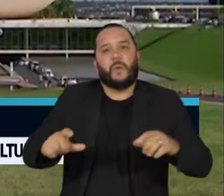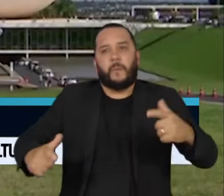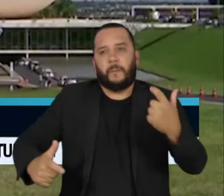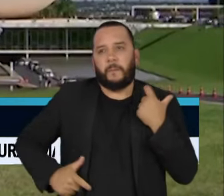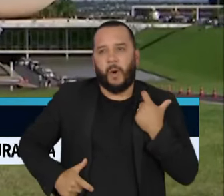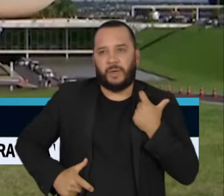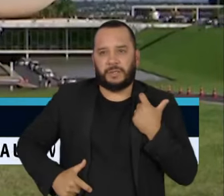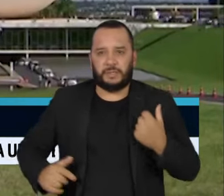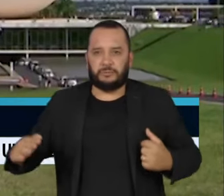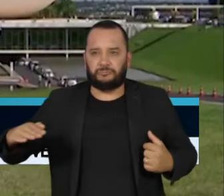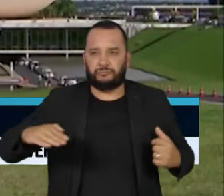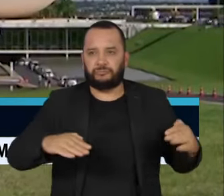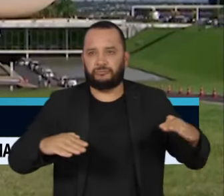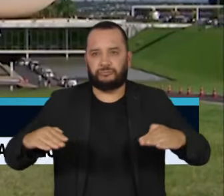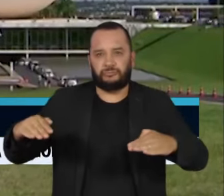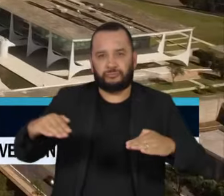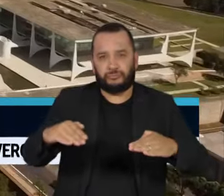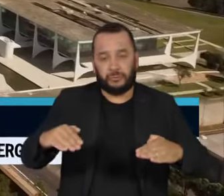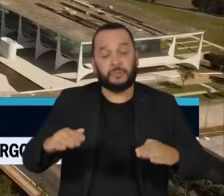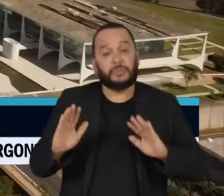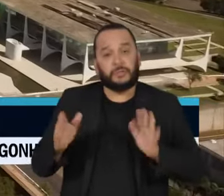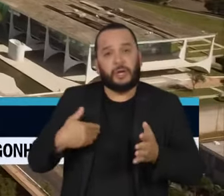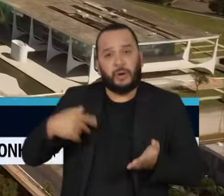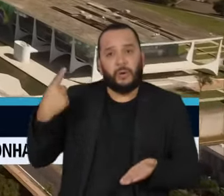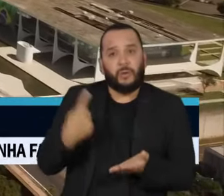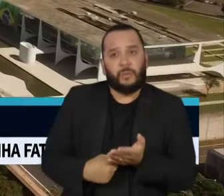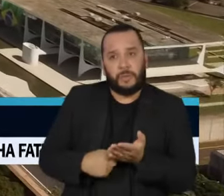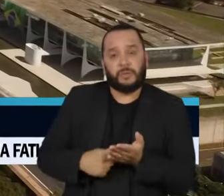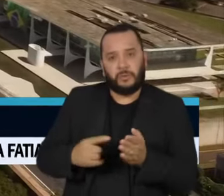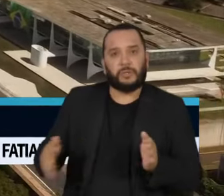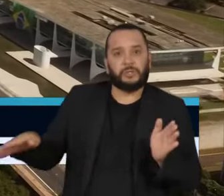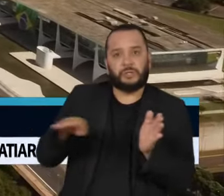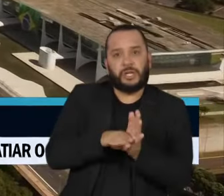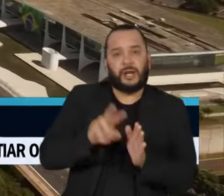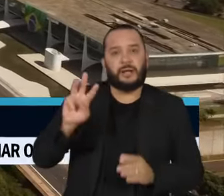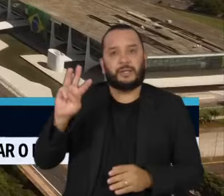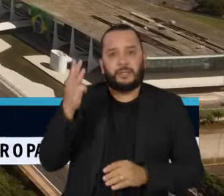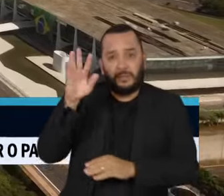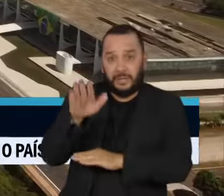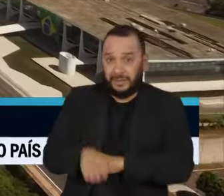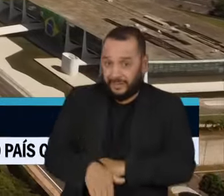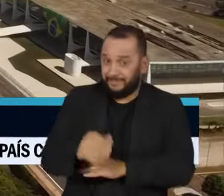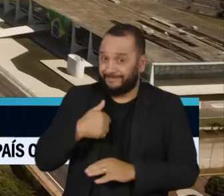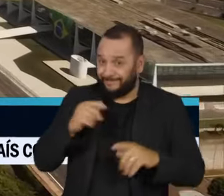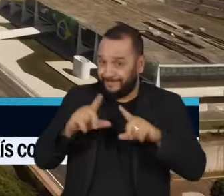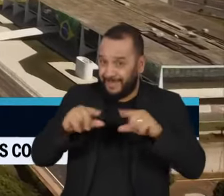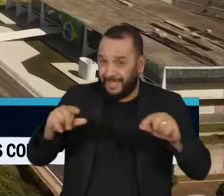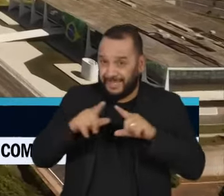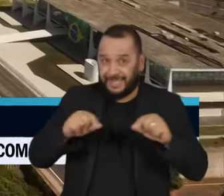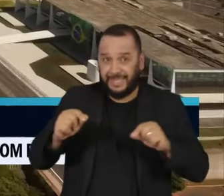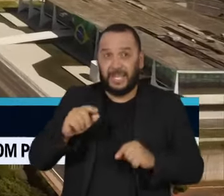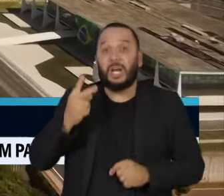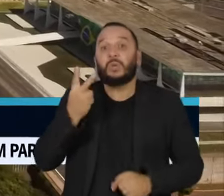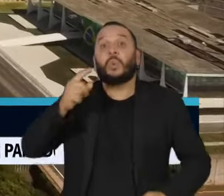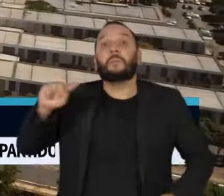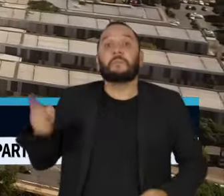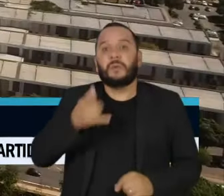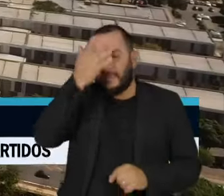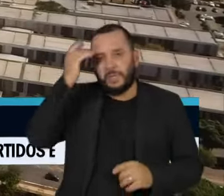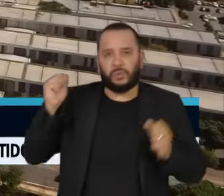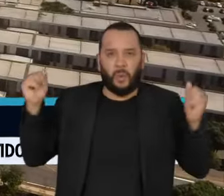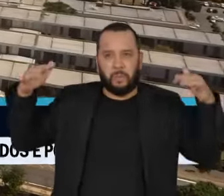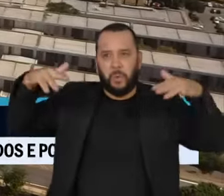sede do parlamento a partir das 3 da tarde. O domingo será concorrido em Brasília. Pelo menos 2.000 pessoas foram convidadas